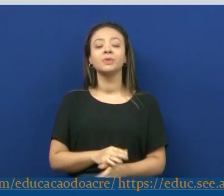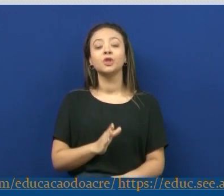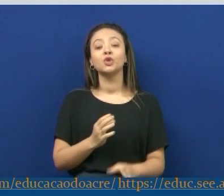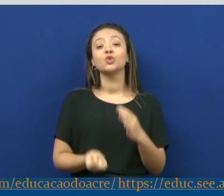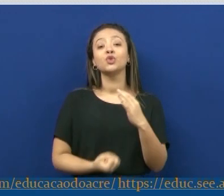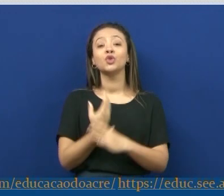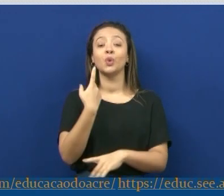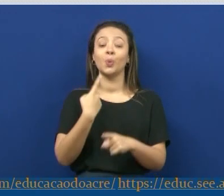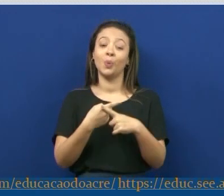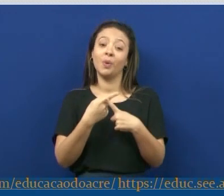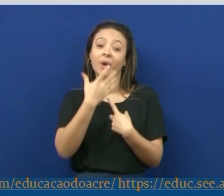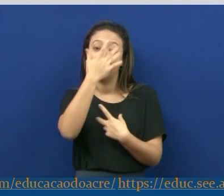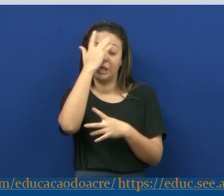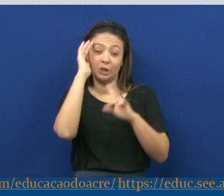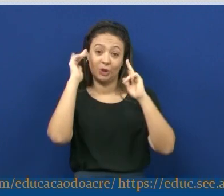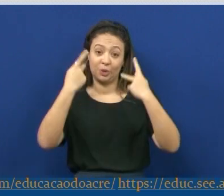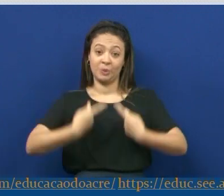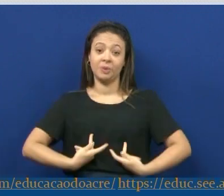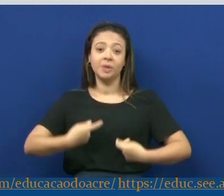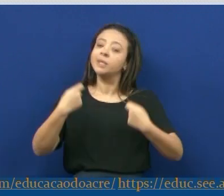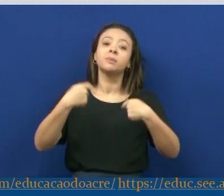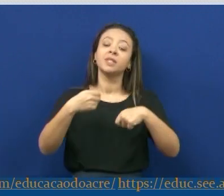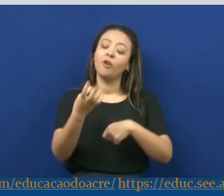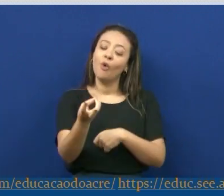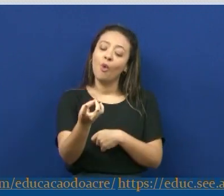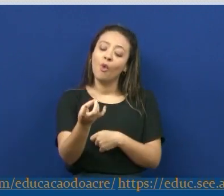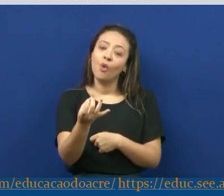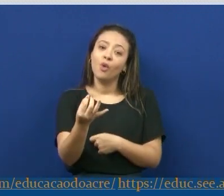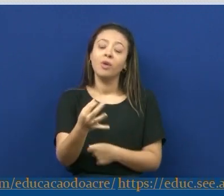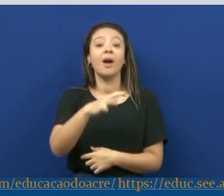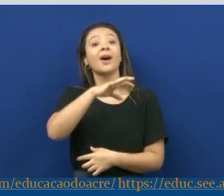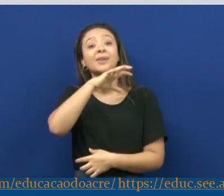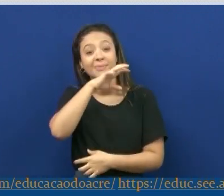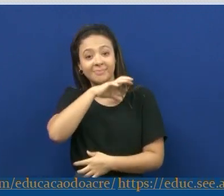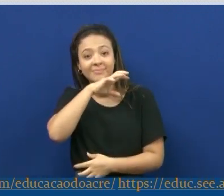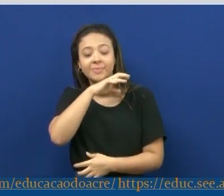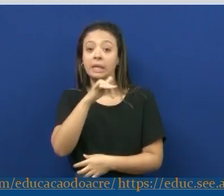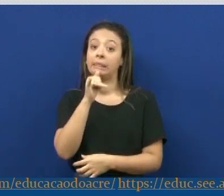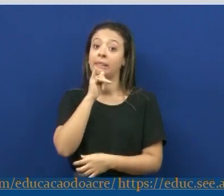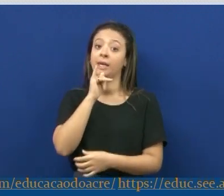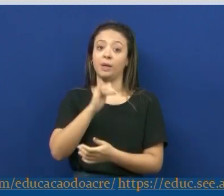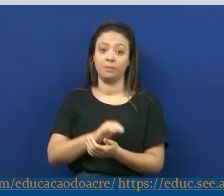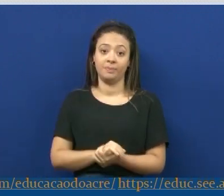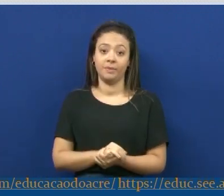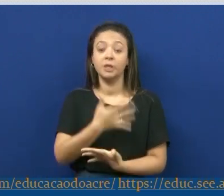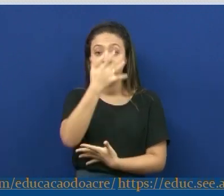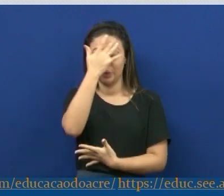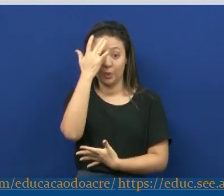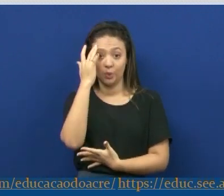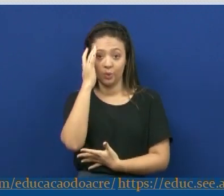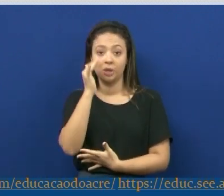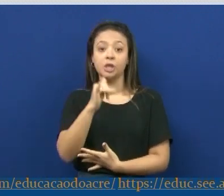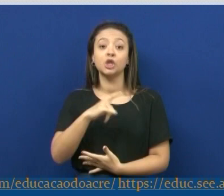da necessidade de se fazer a contagem de animais. Por exemplo, os pastores